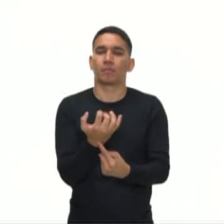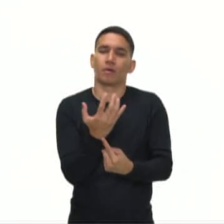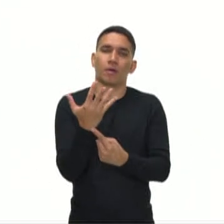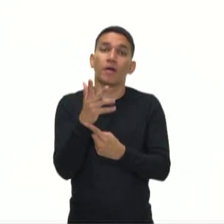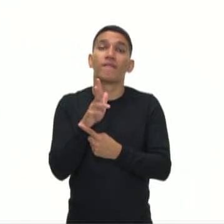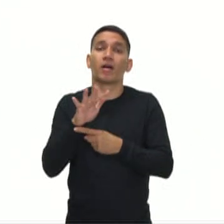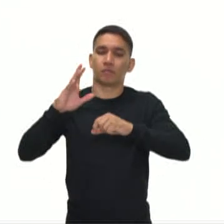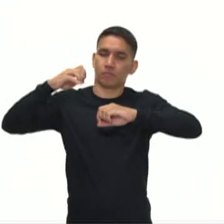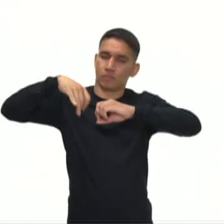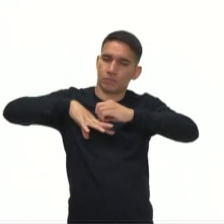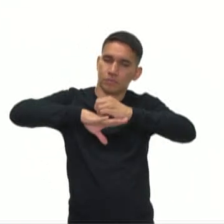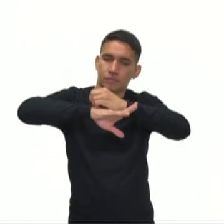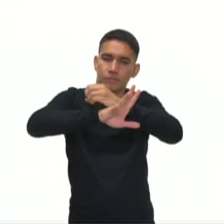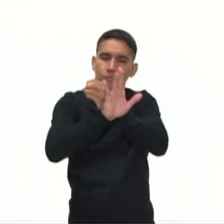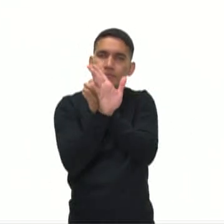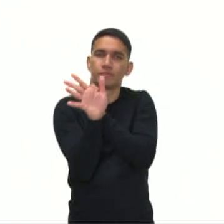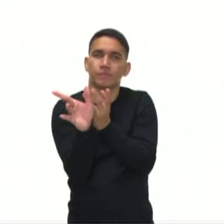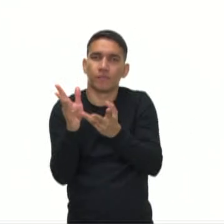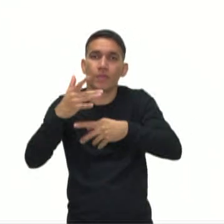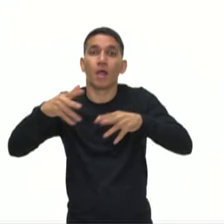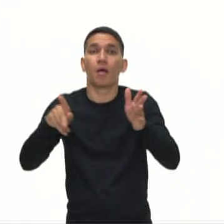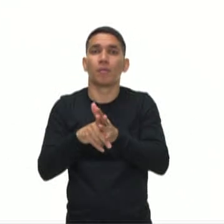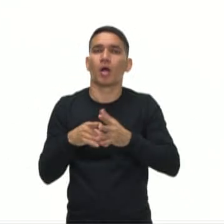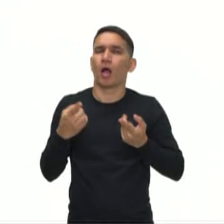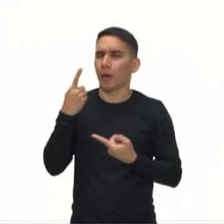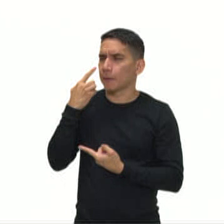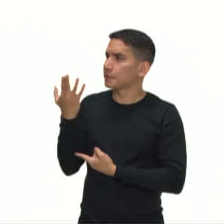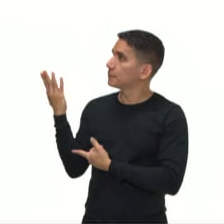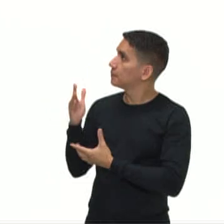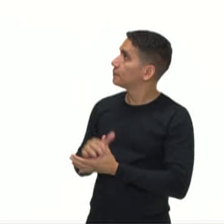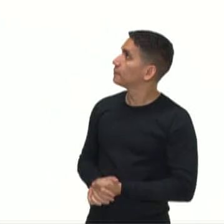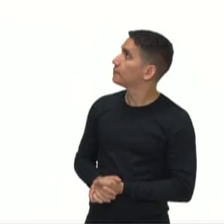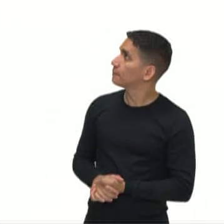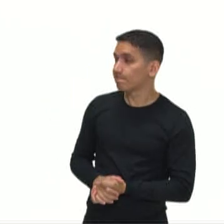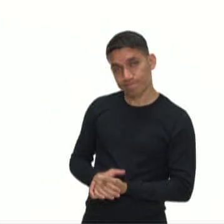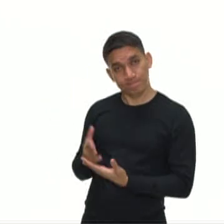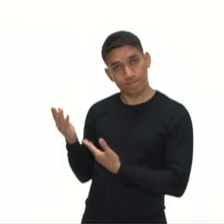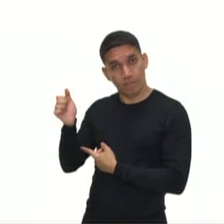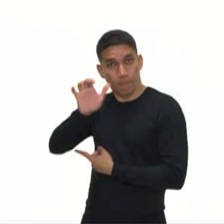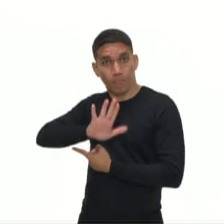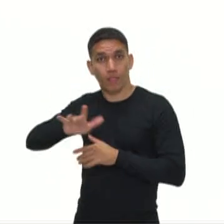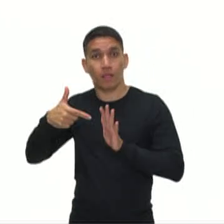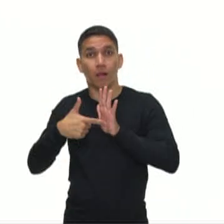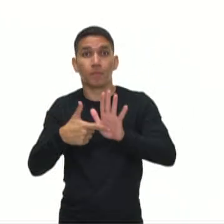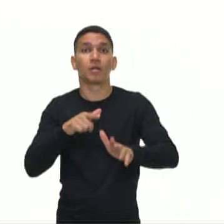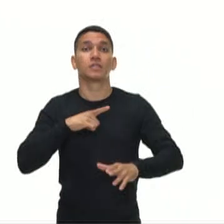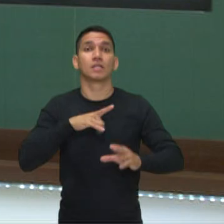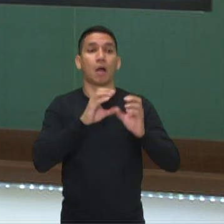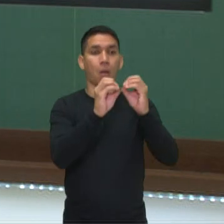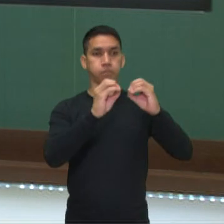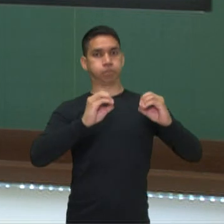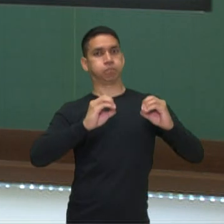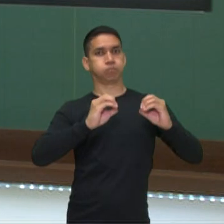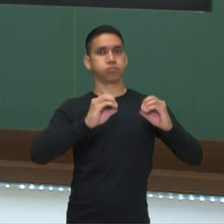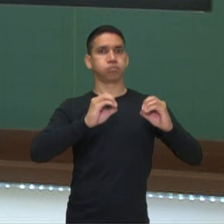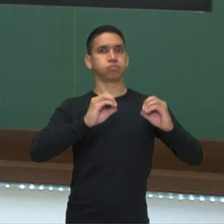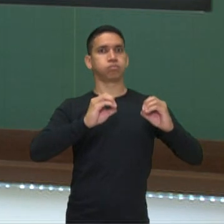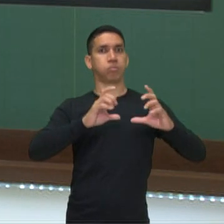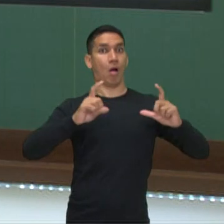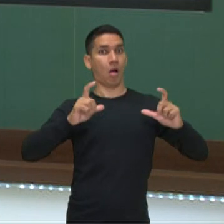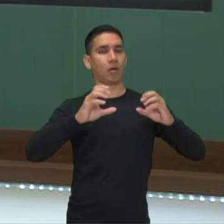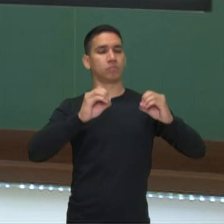vão penetrar e infiltrar no solo. Reparem na imagem. Nós temos grãos maiores,